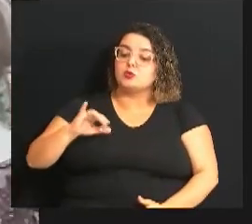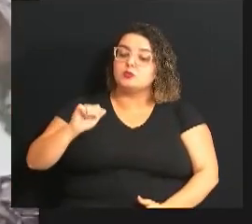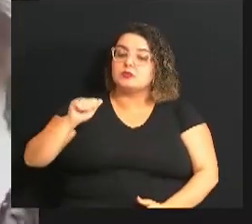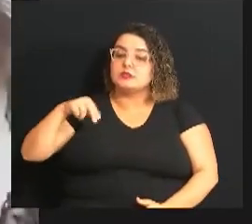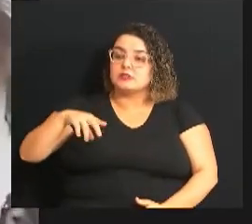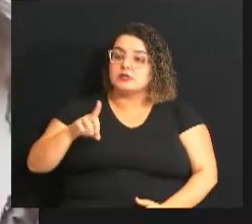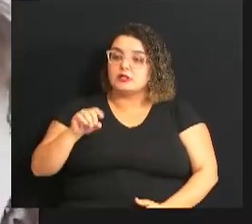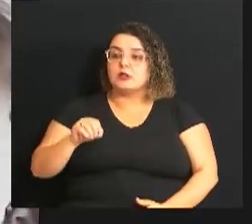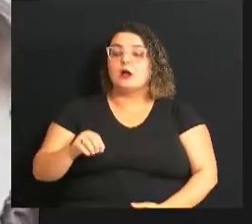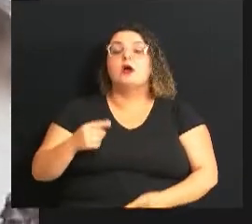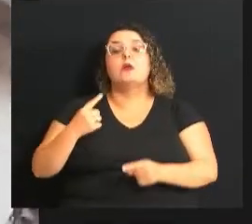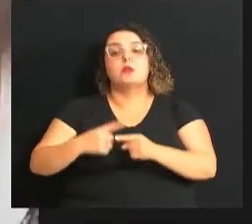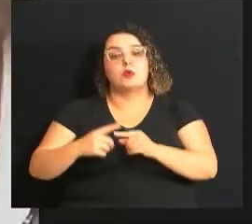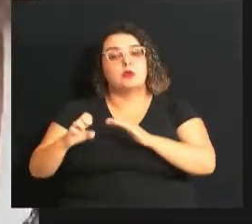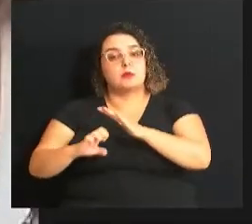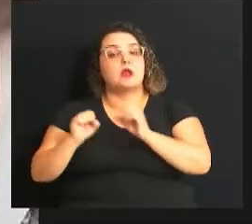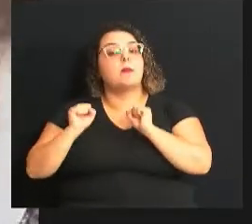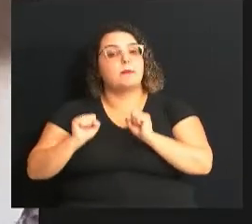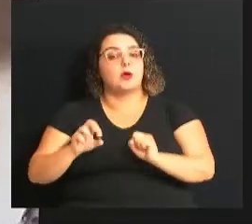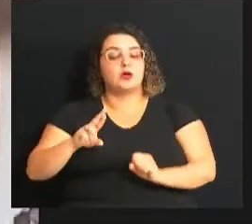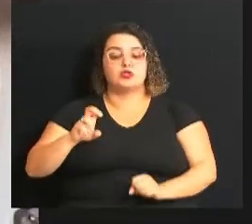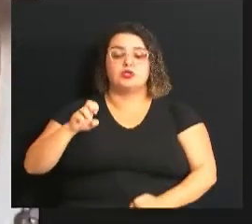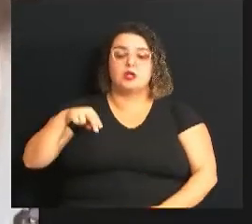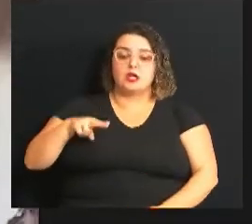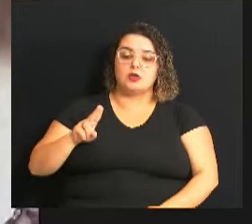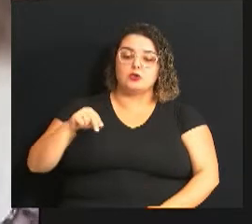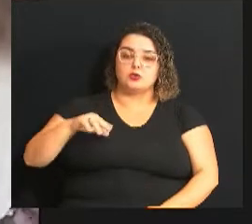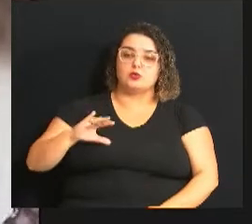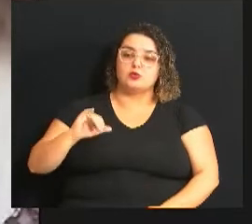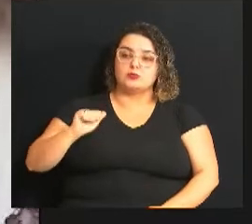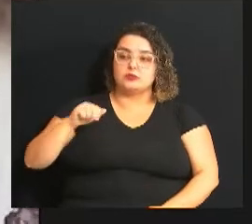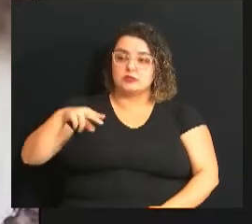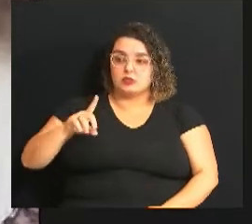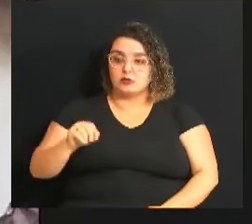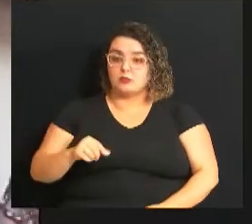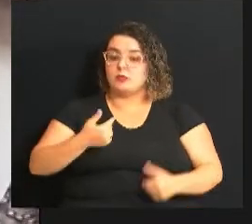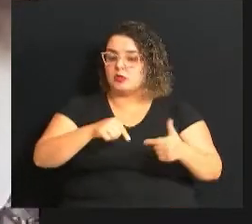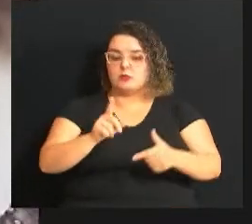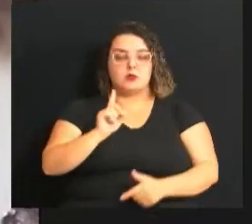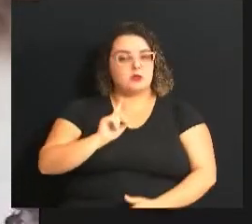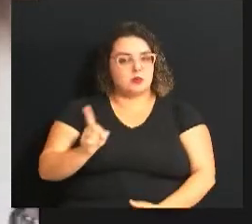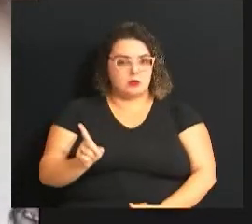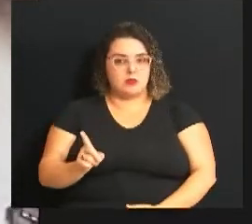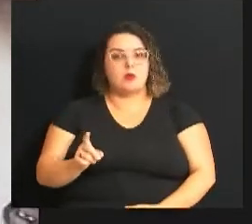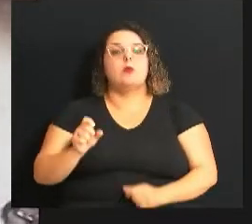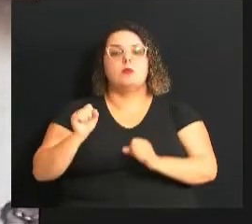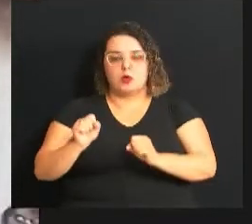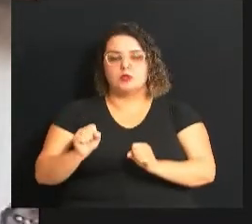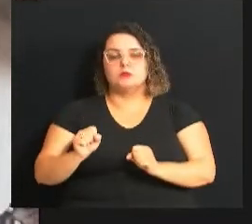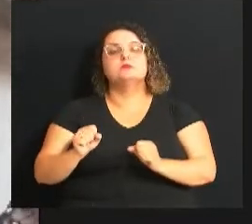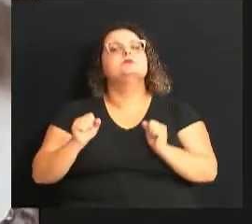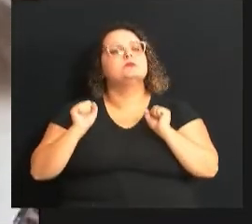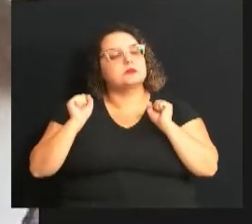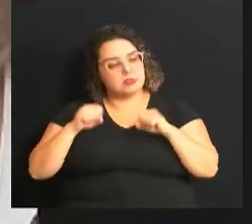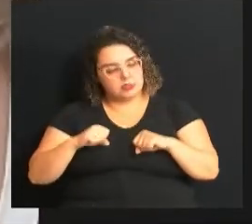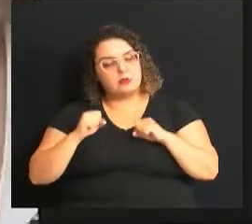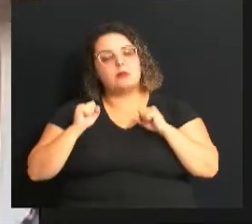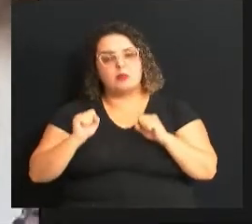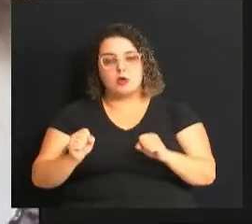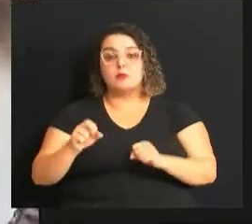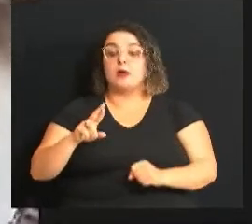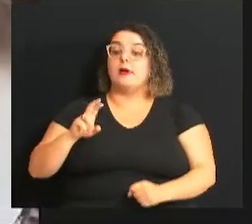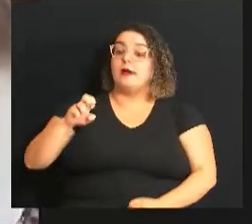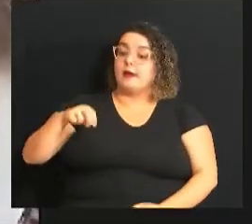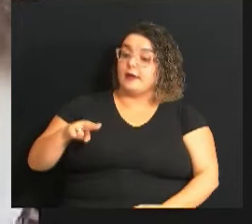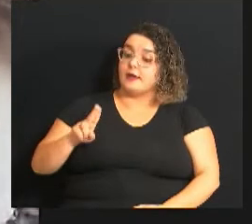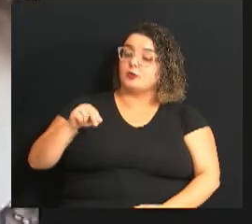pode renunciar, mas o trabalhador não. Então, pode, desde que a renúncia seja por parte